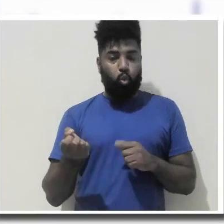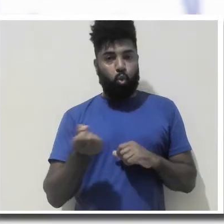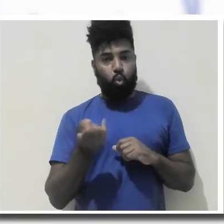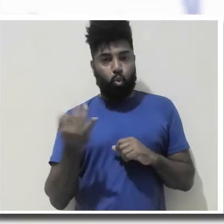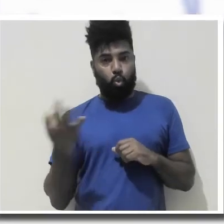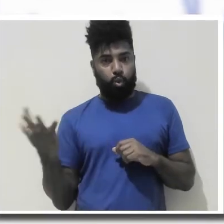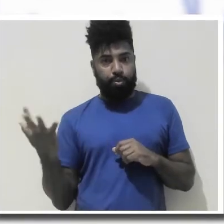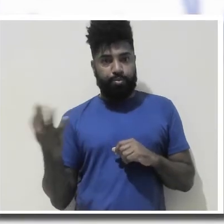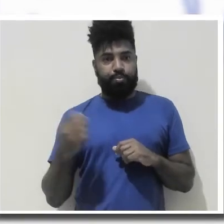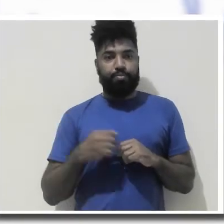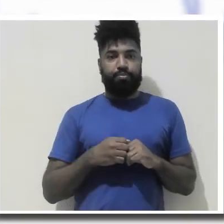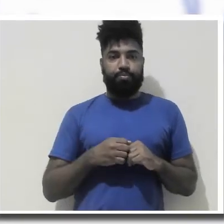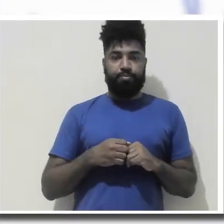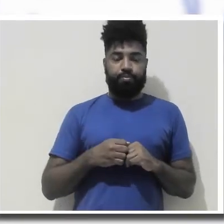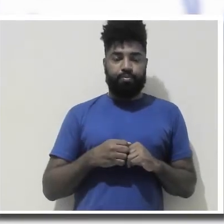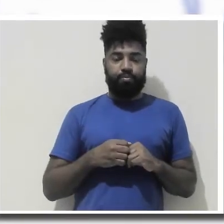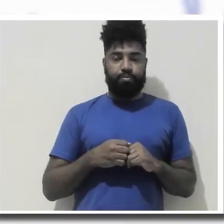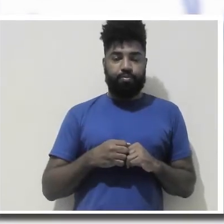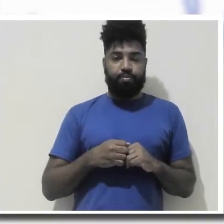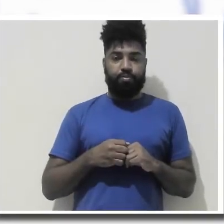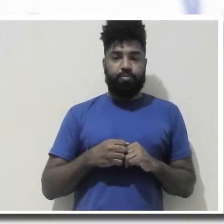aqueles